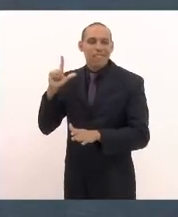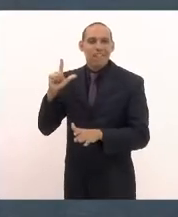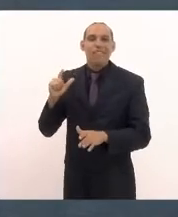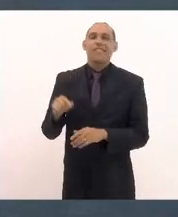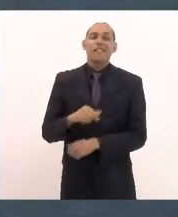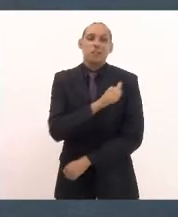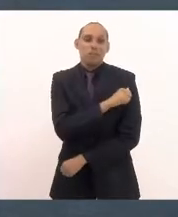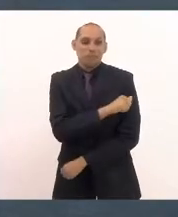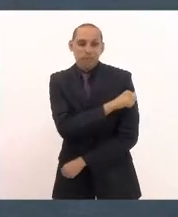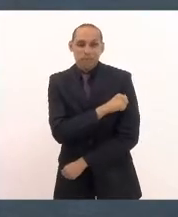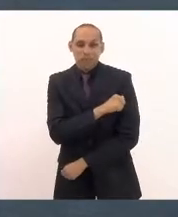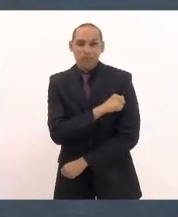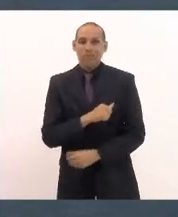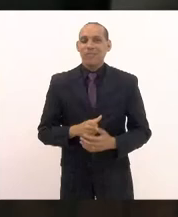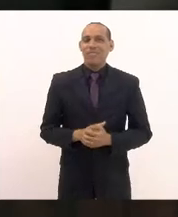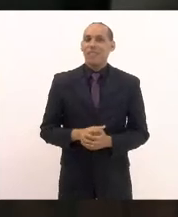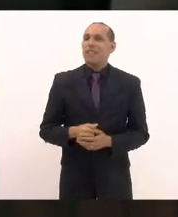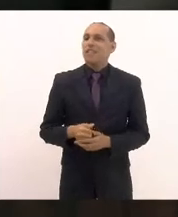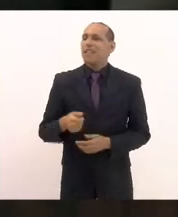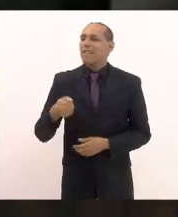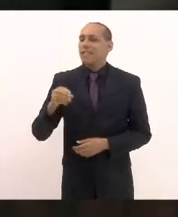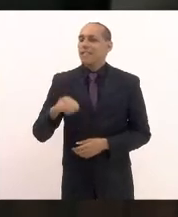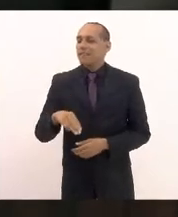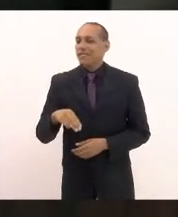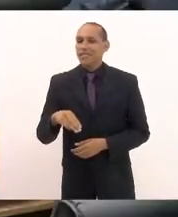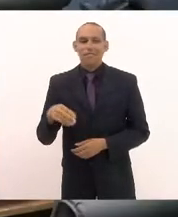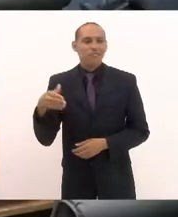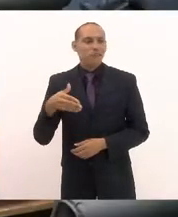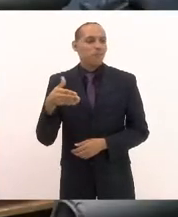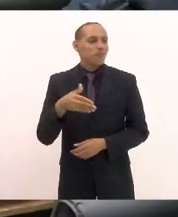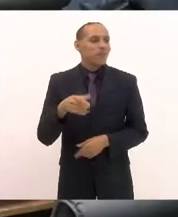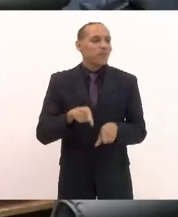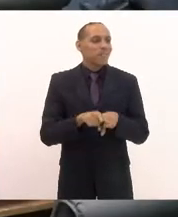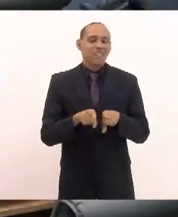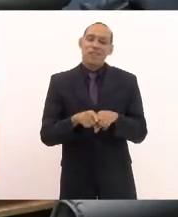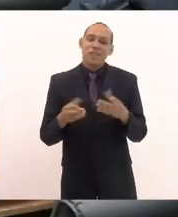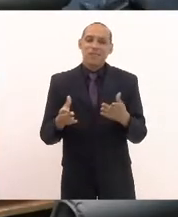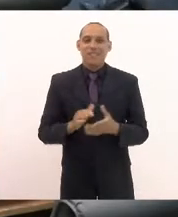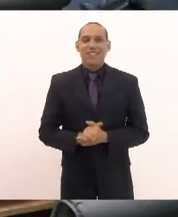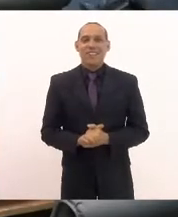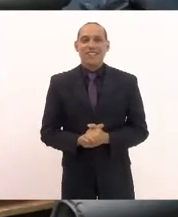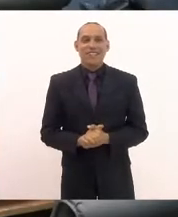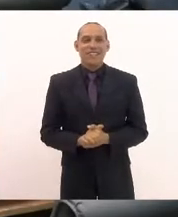Rejane, quem mais que entrou aí? Bom,